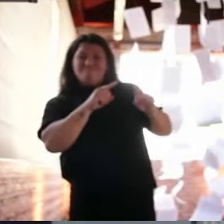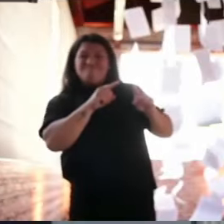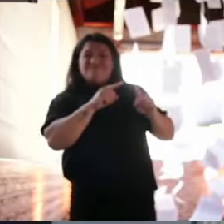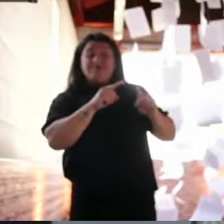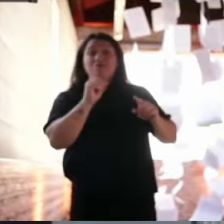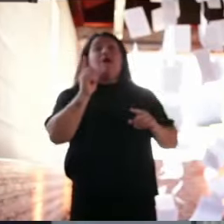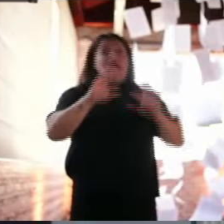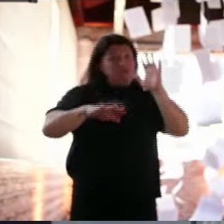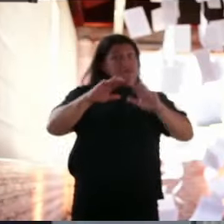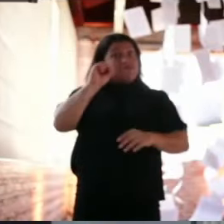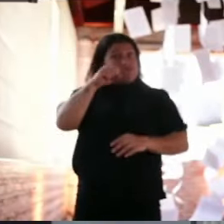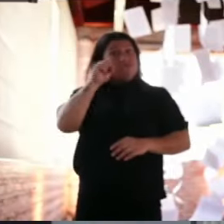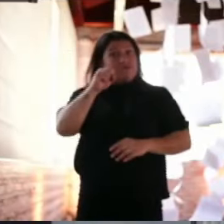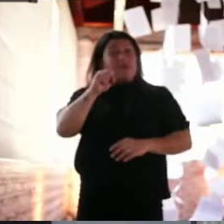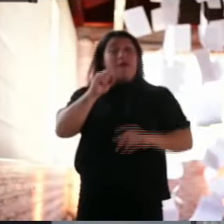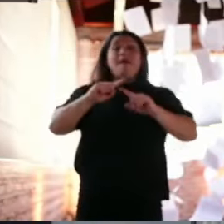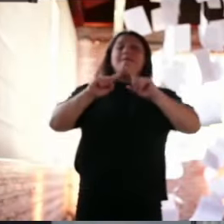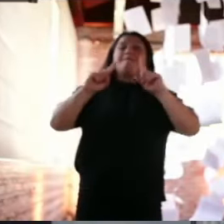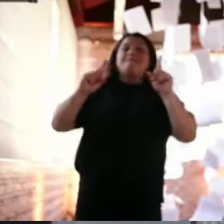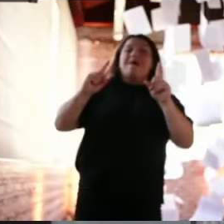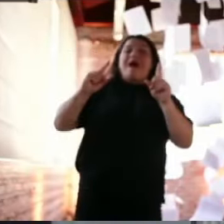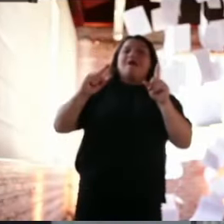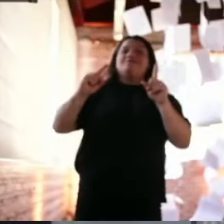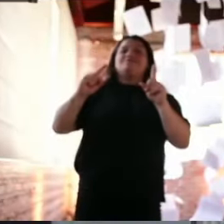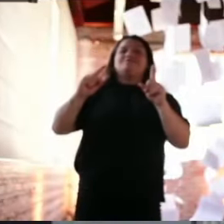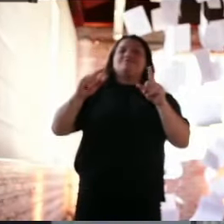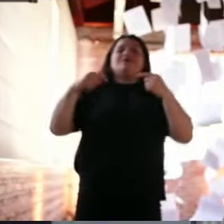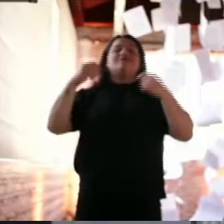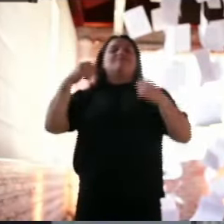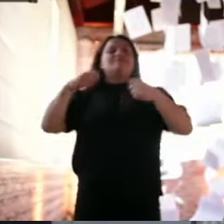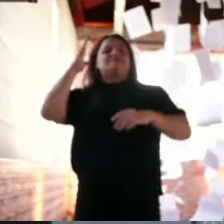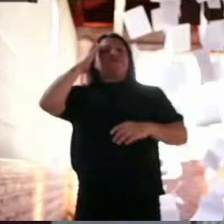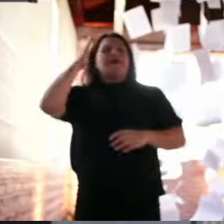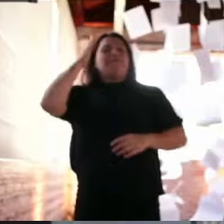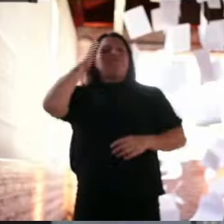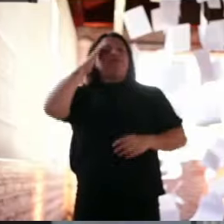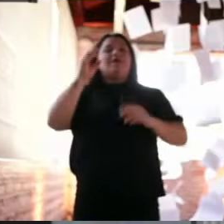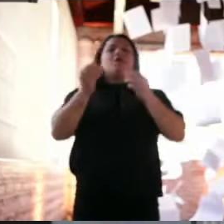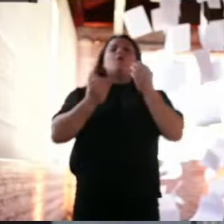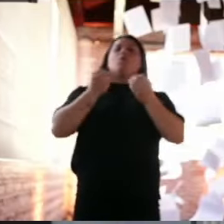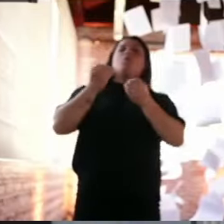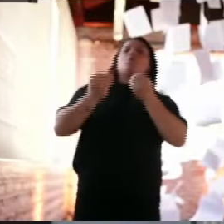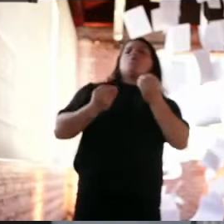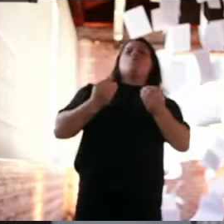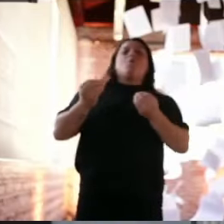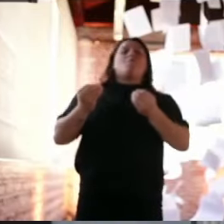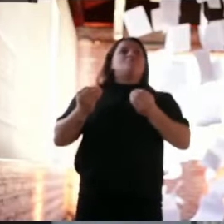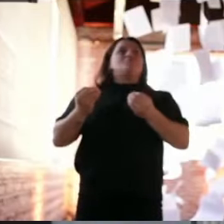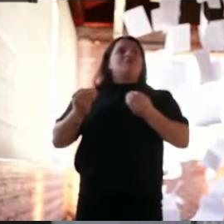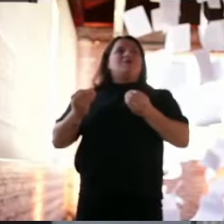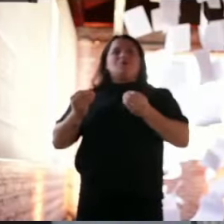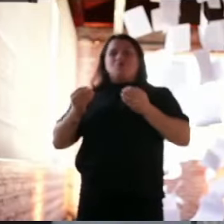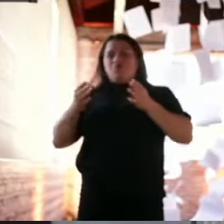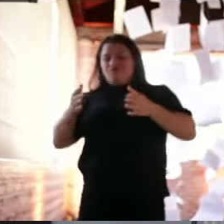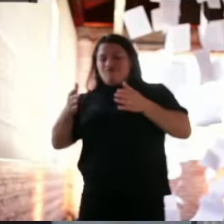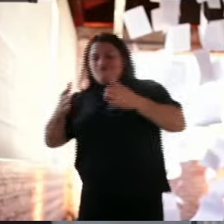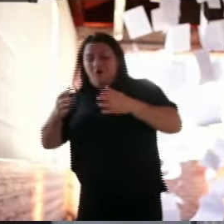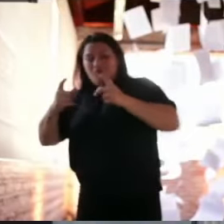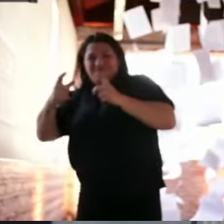São muitas vezes mas para além disso a gente tem que saber como a gente não fica aprisionado neste lugar